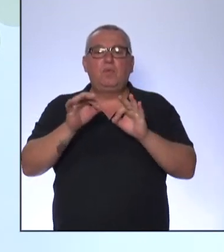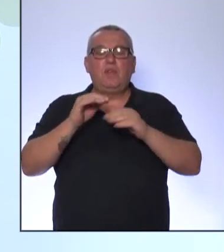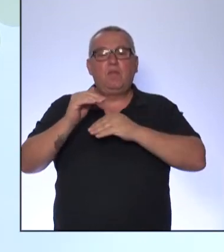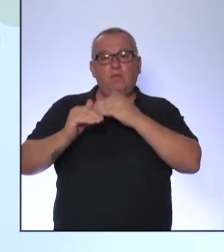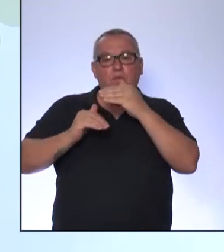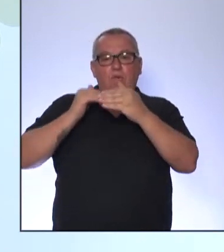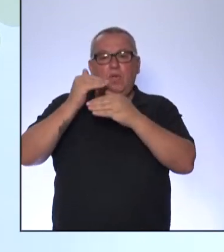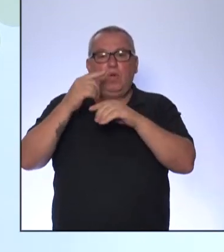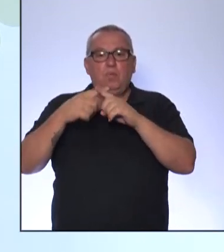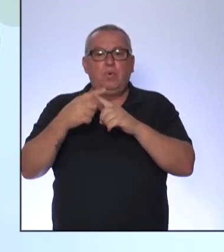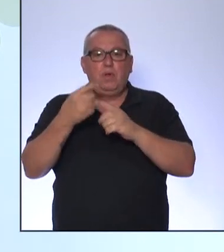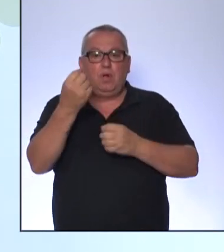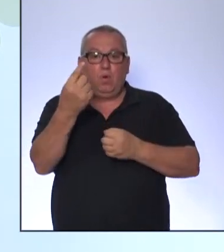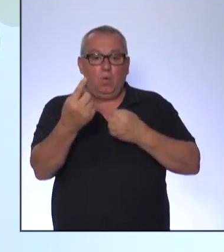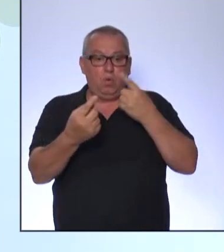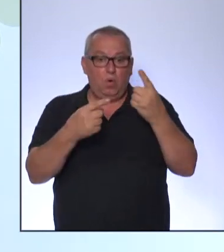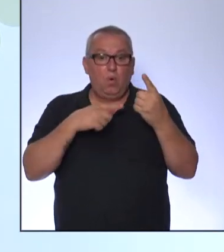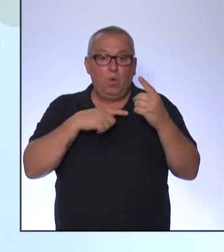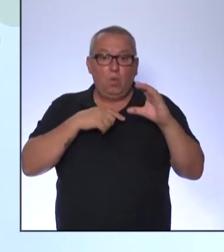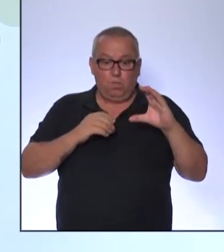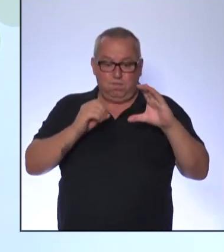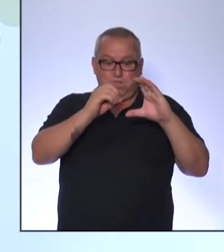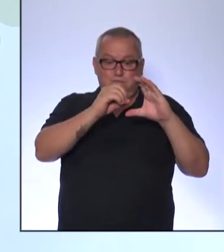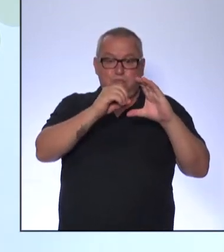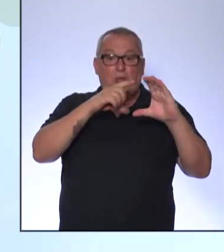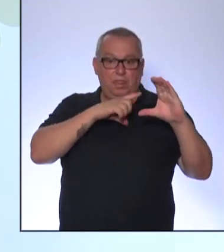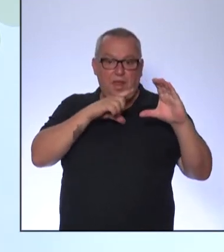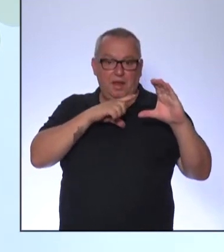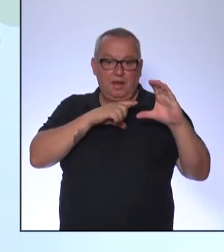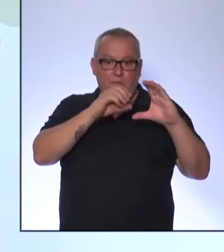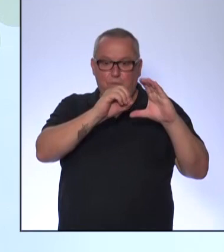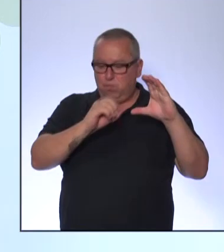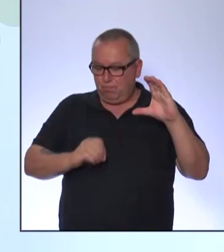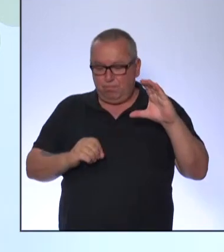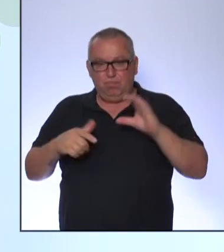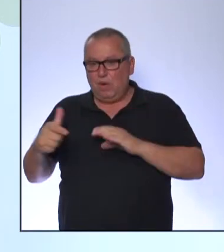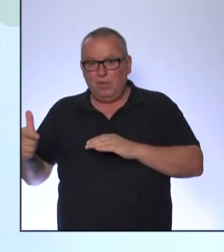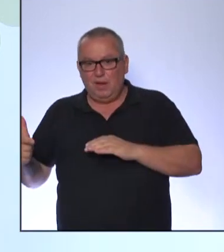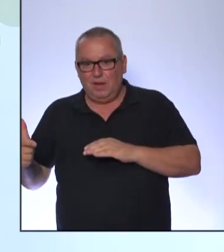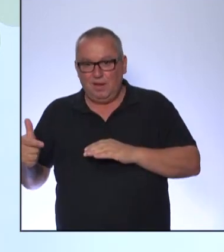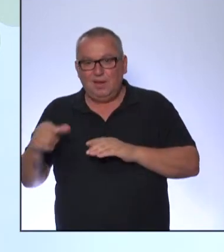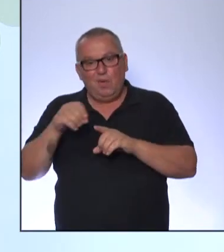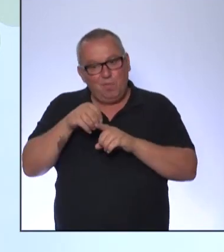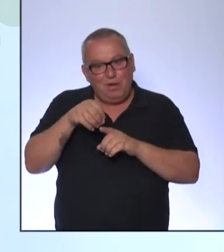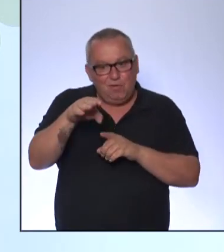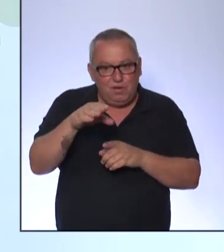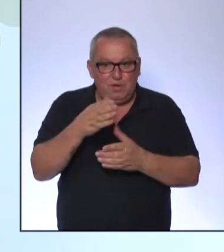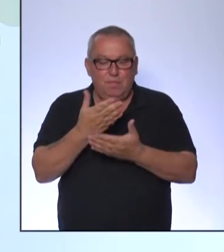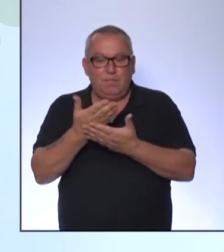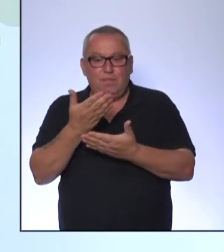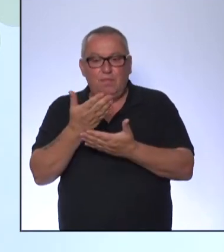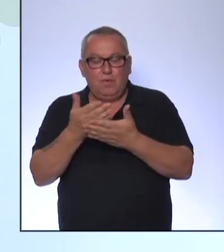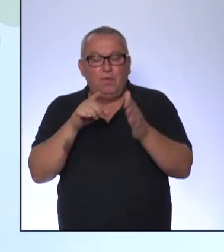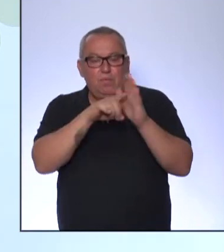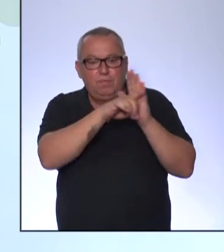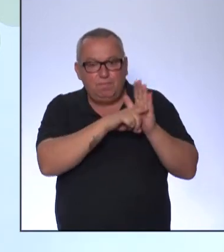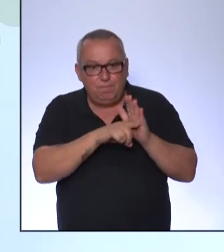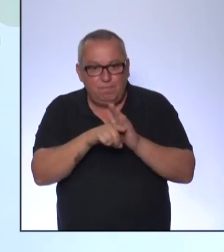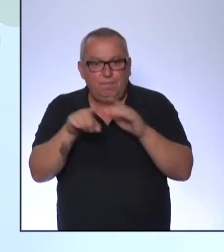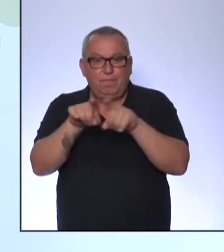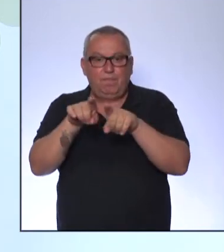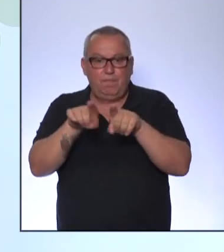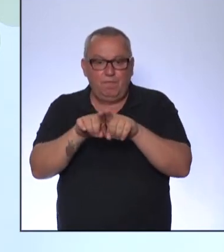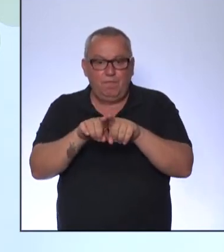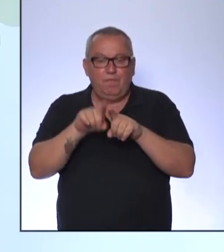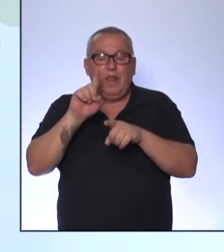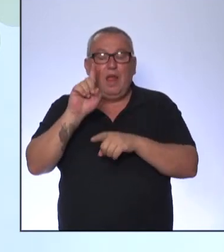Por que alguns seres têm e por que alguns seres não têm? Então, fica aí uma dica também para vocês pesquisarem posteriormente, então,